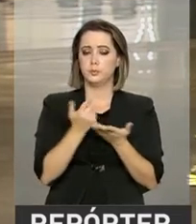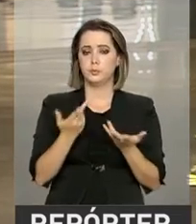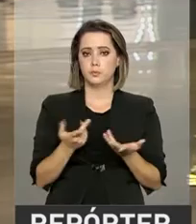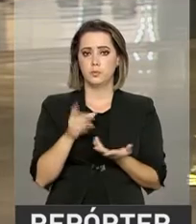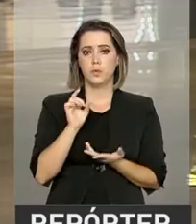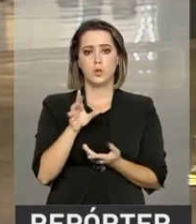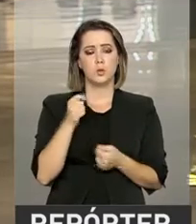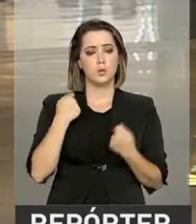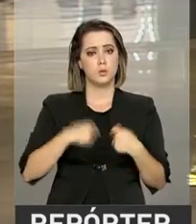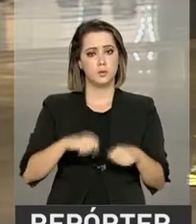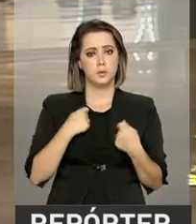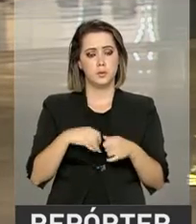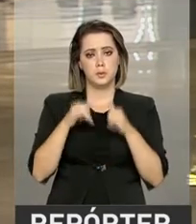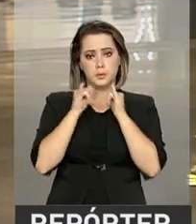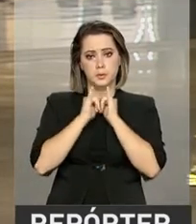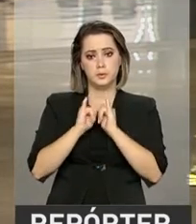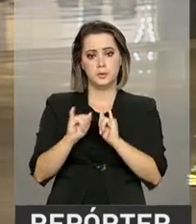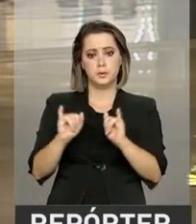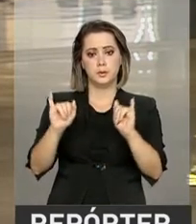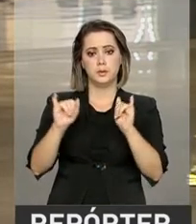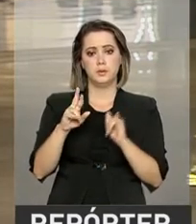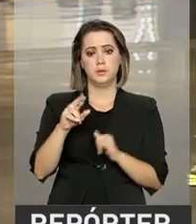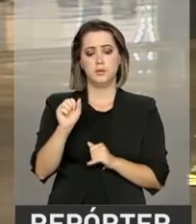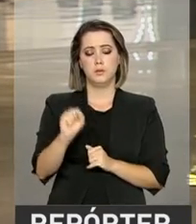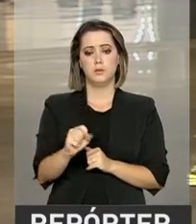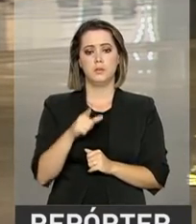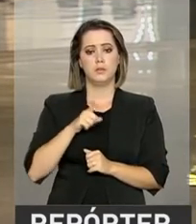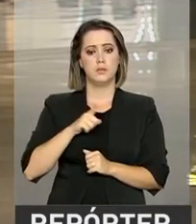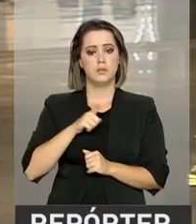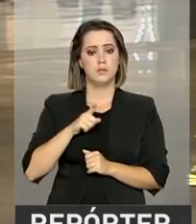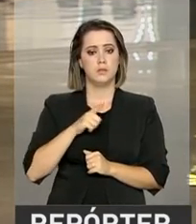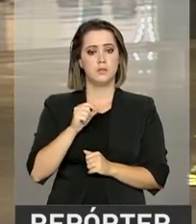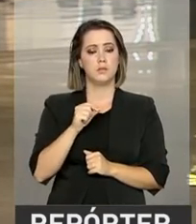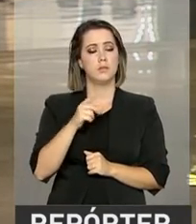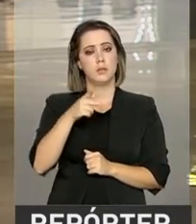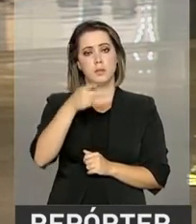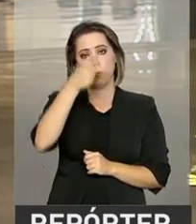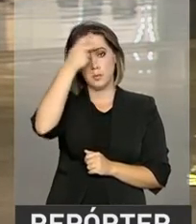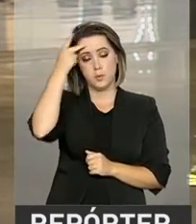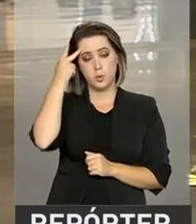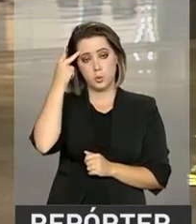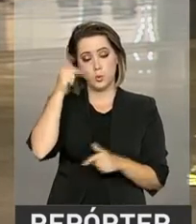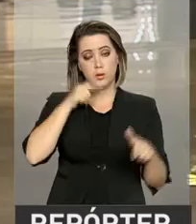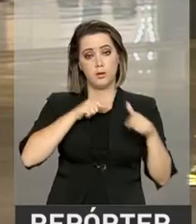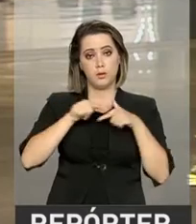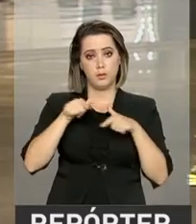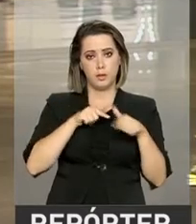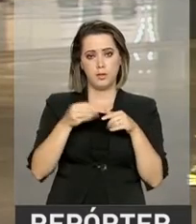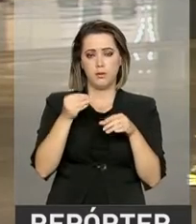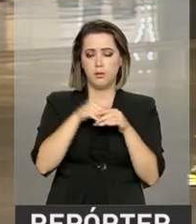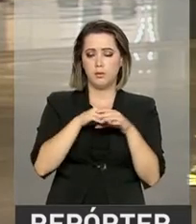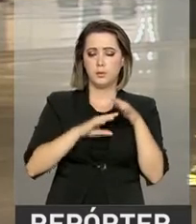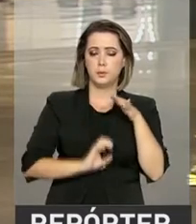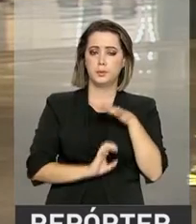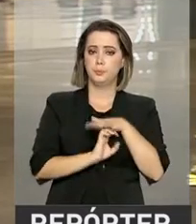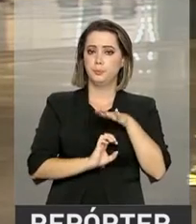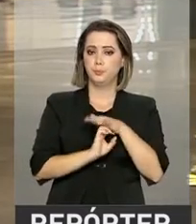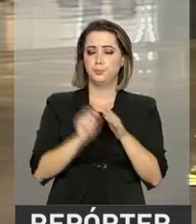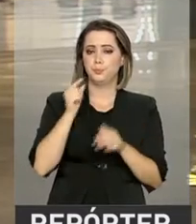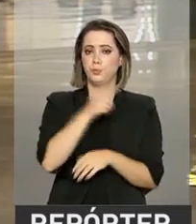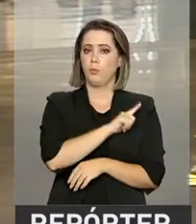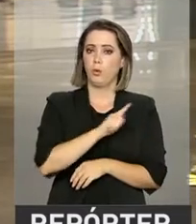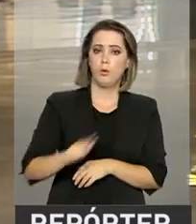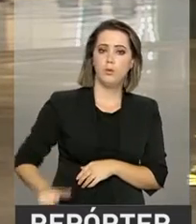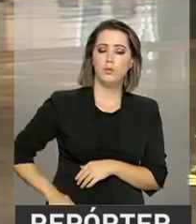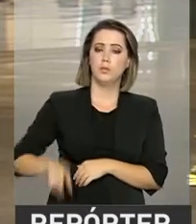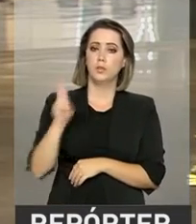só precisam fazer a declaração da RAIS se possuírem empregados. O Ministério do Trabalho lembra que o governo utiliza